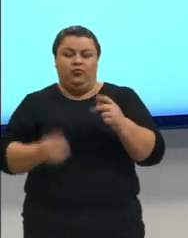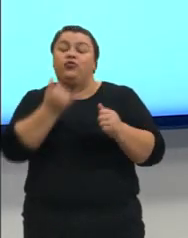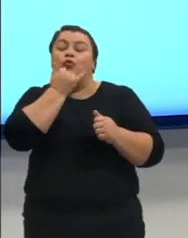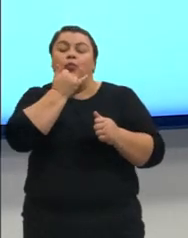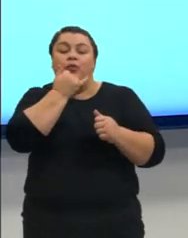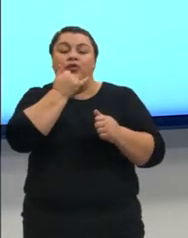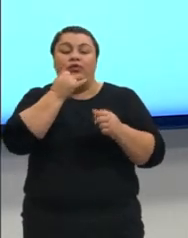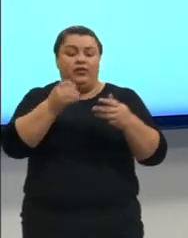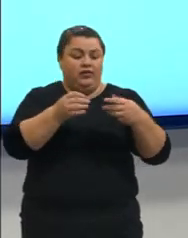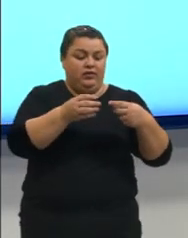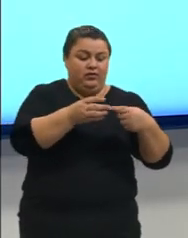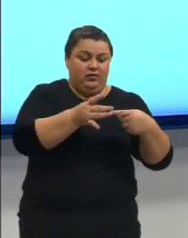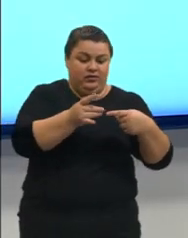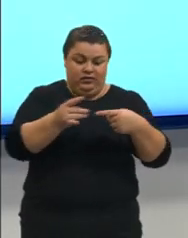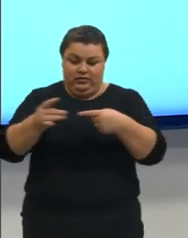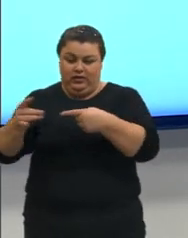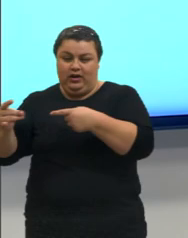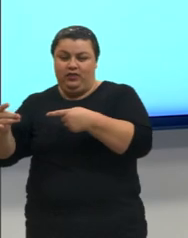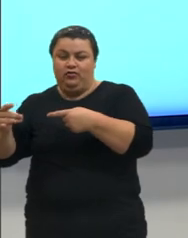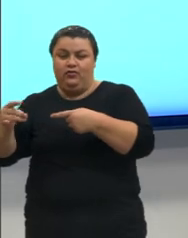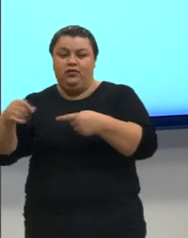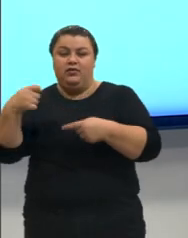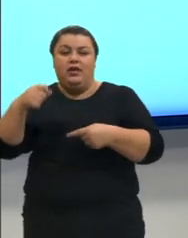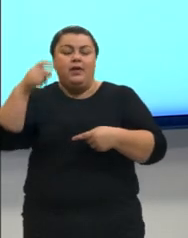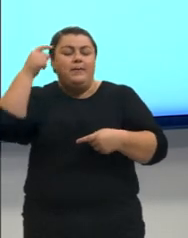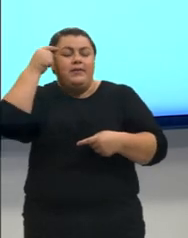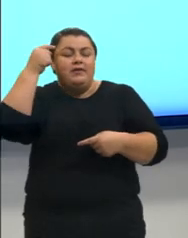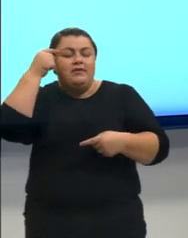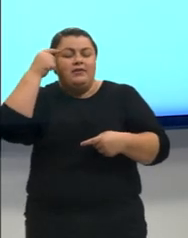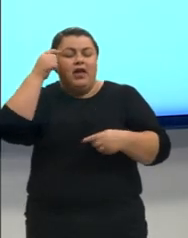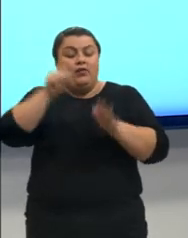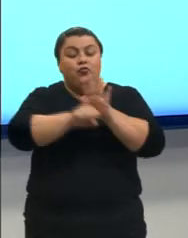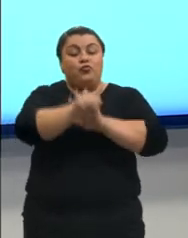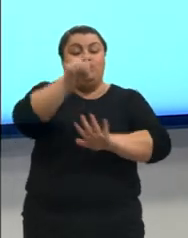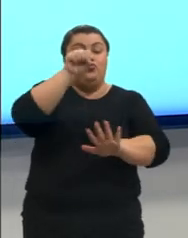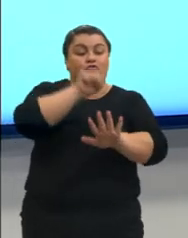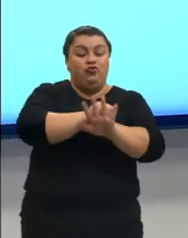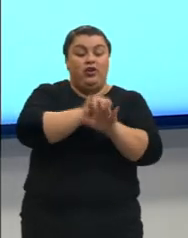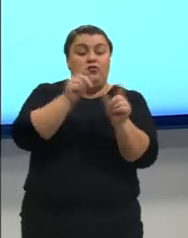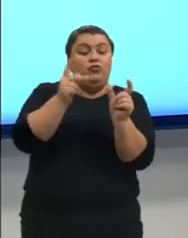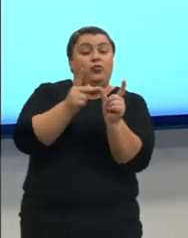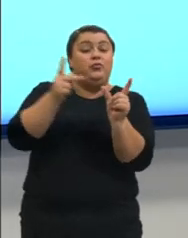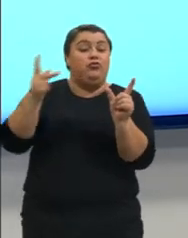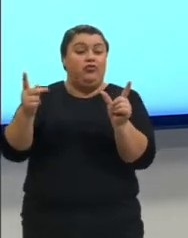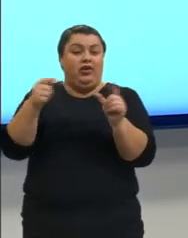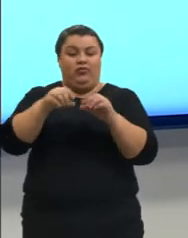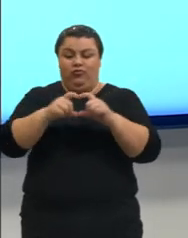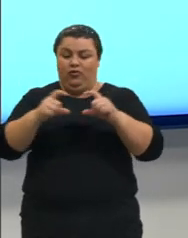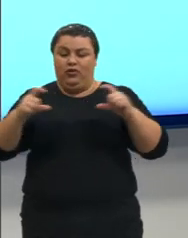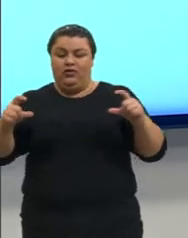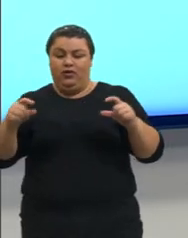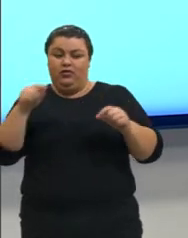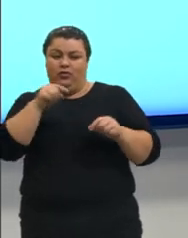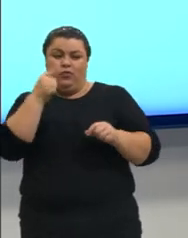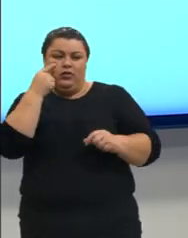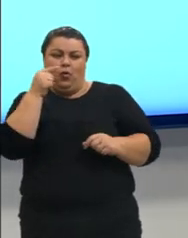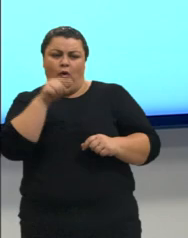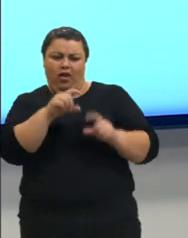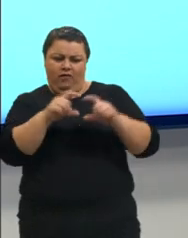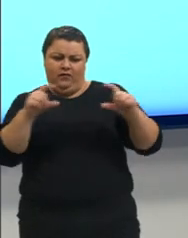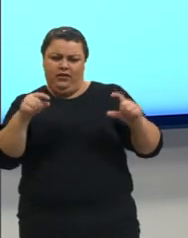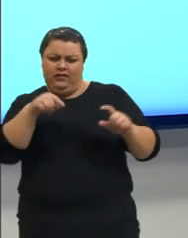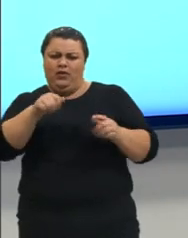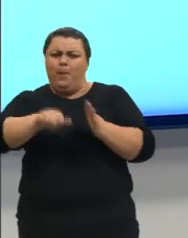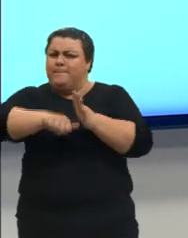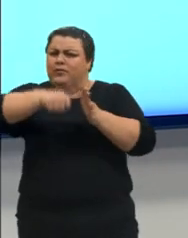pensar no sujeito e no predicado da oração São as coisas primeiras que eu vou olhar quando eu olhar